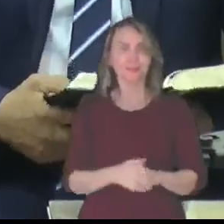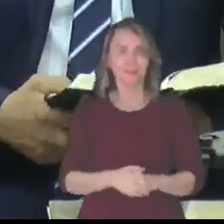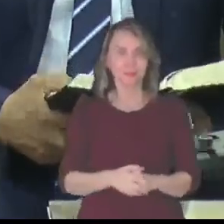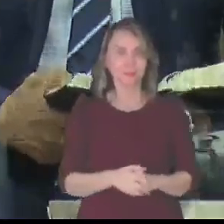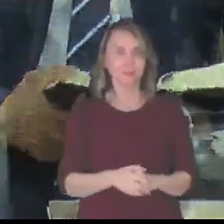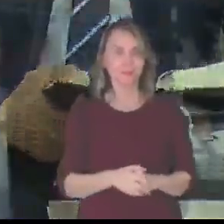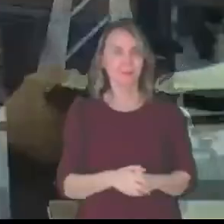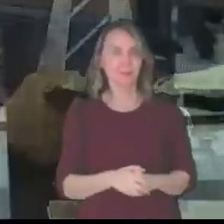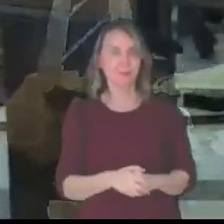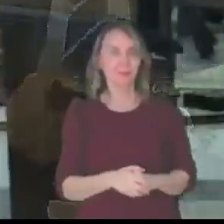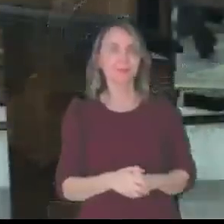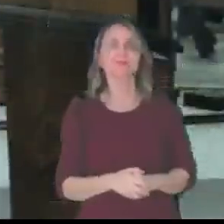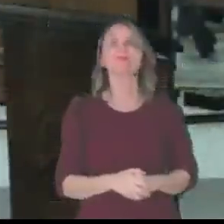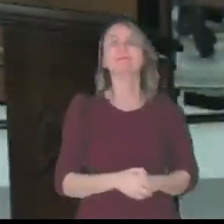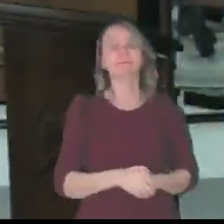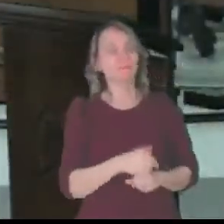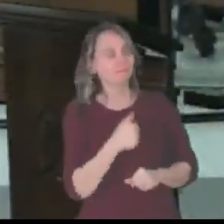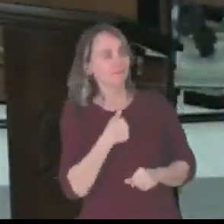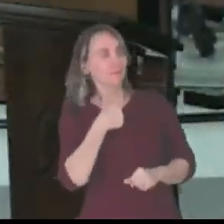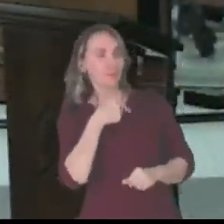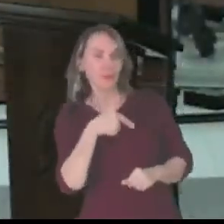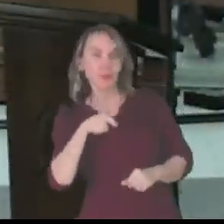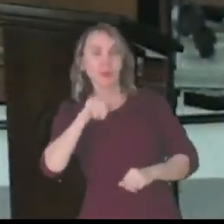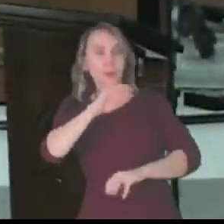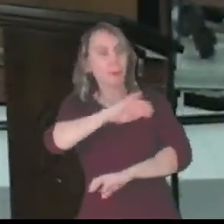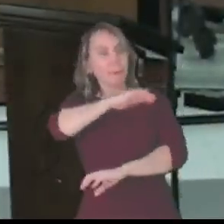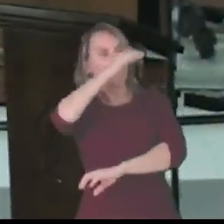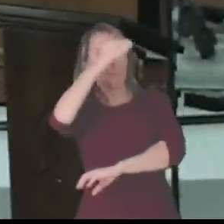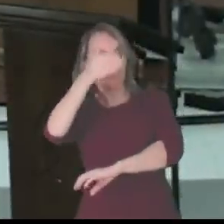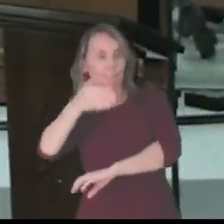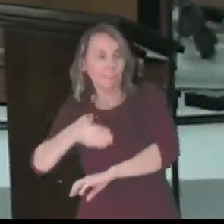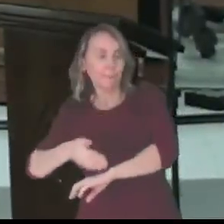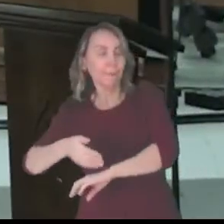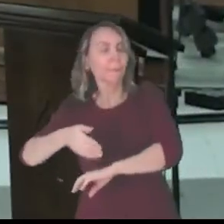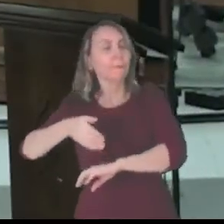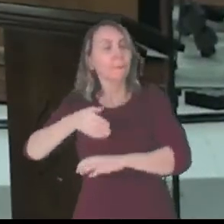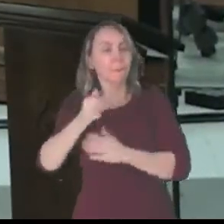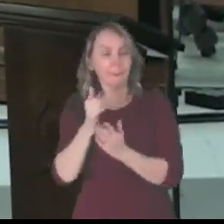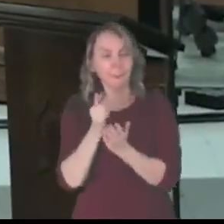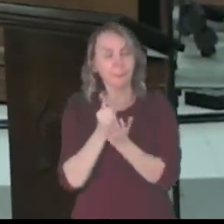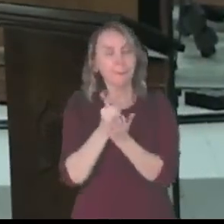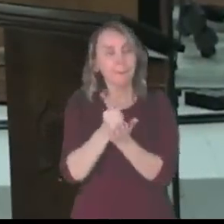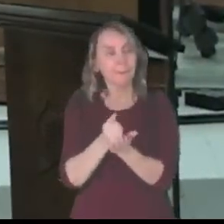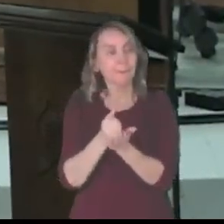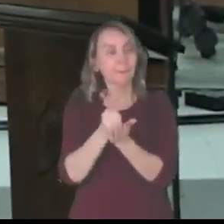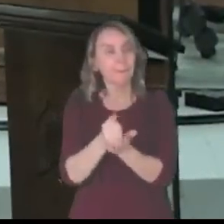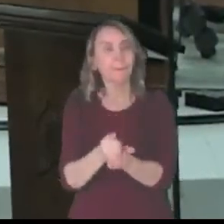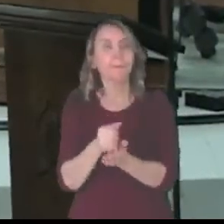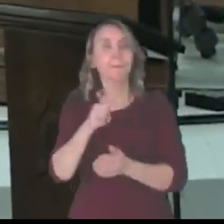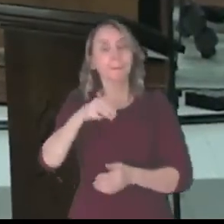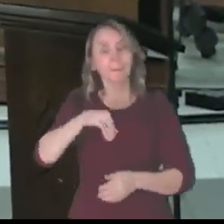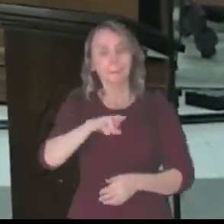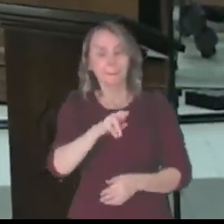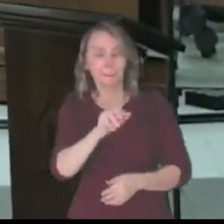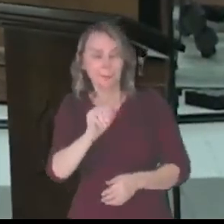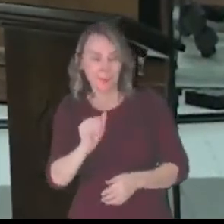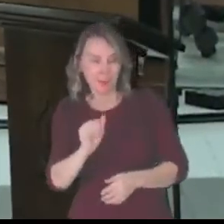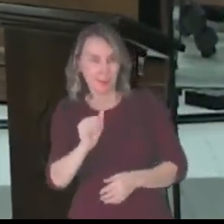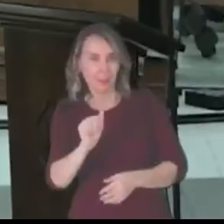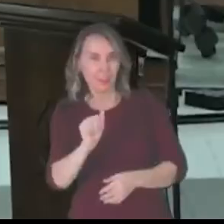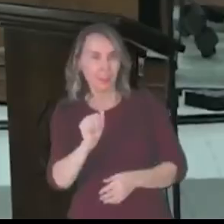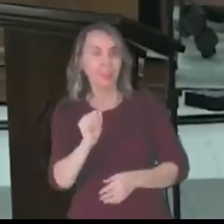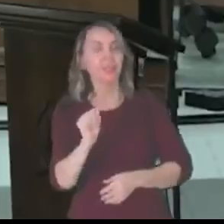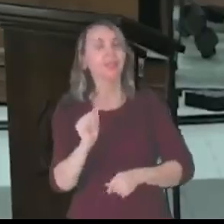ele é um monte de mirra e a Colina do incenso é um monte da mirra